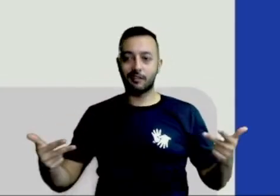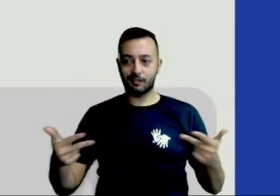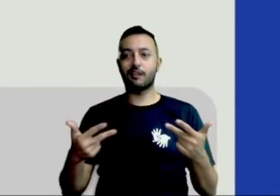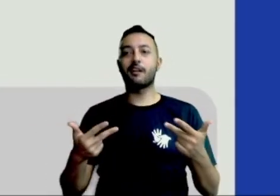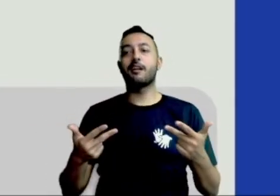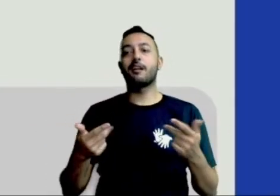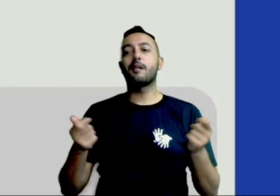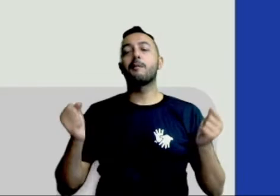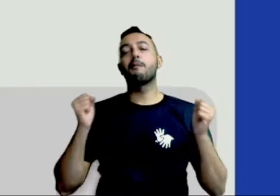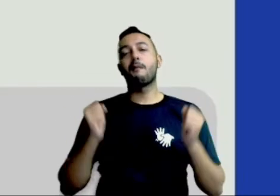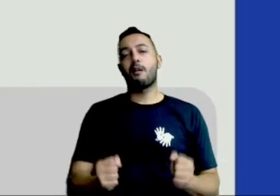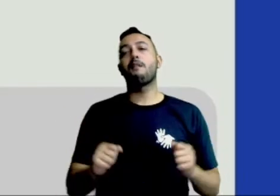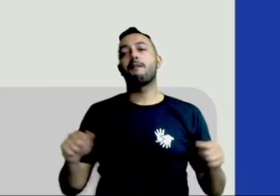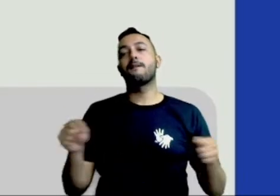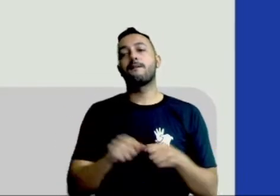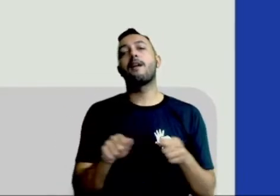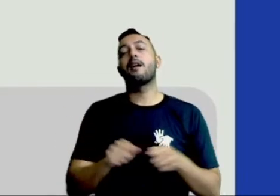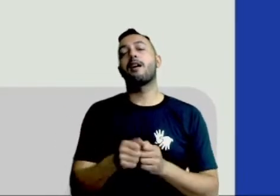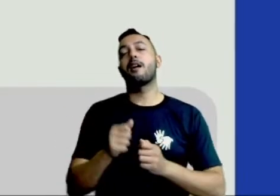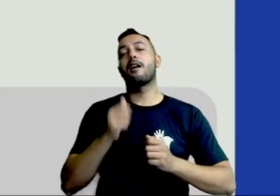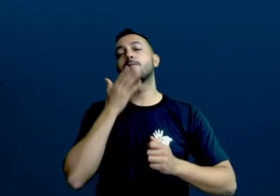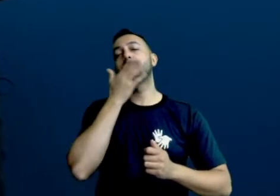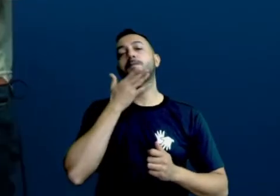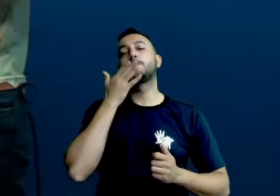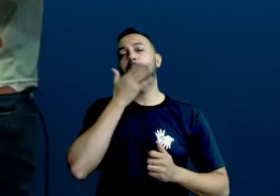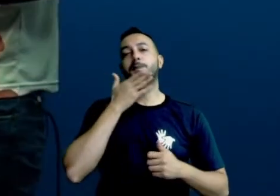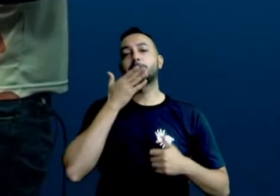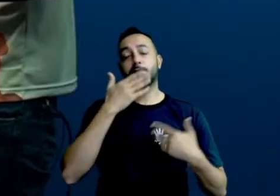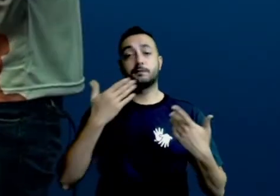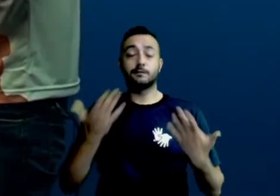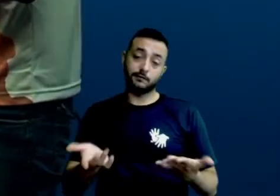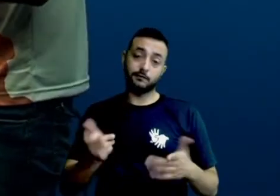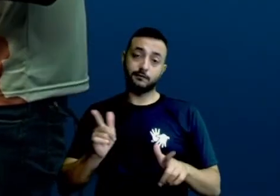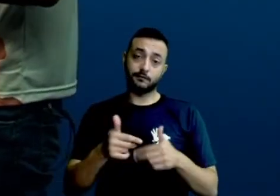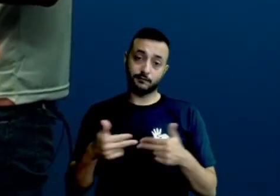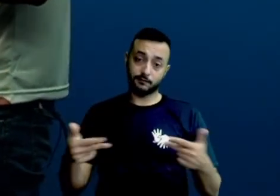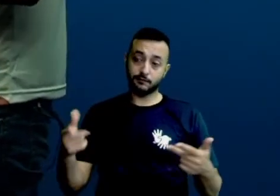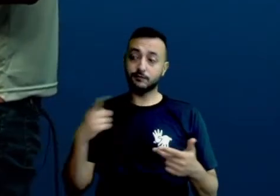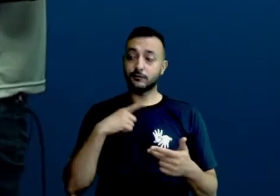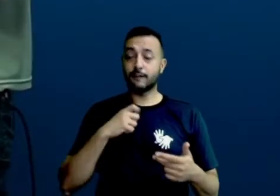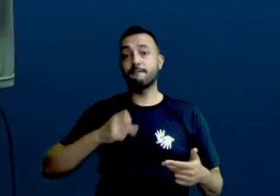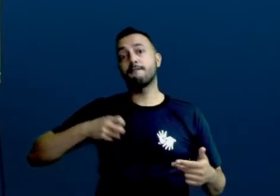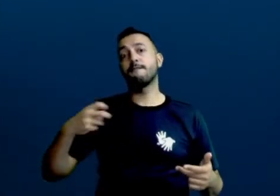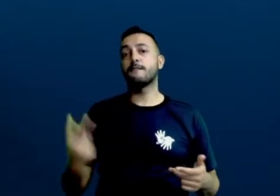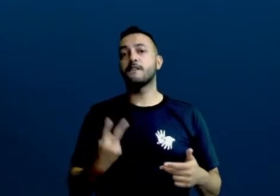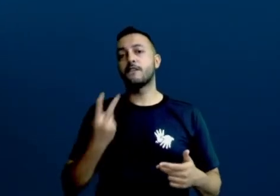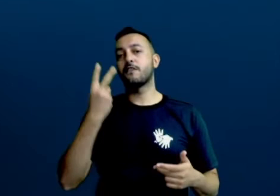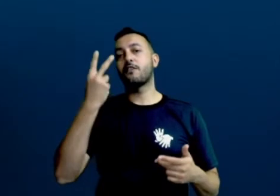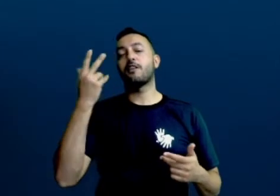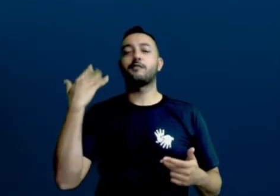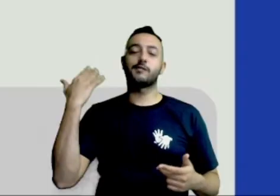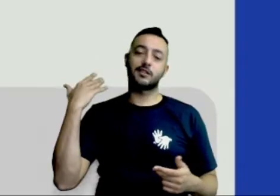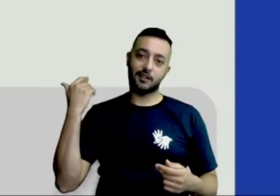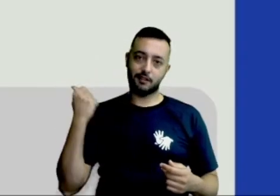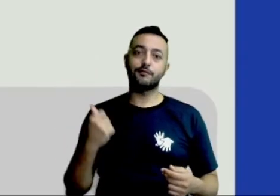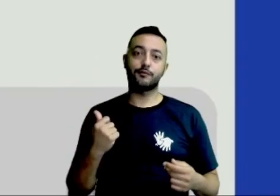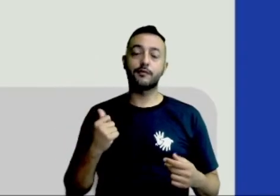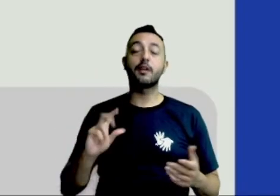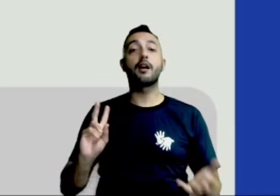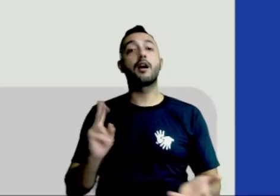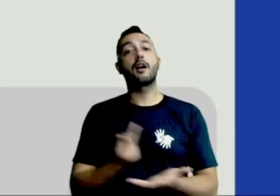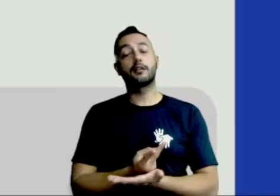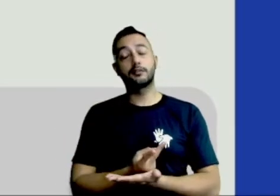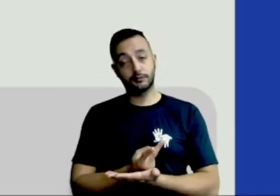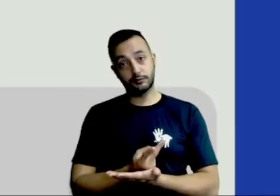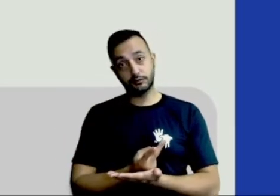para produção de açúcar né que era uma matéria que tinha grande valor lá naquela época E isso